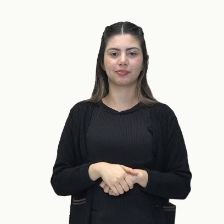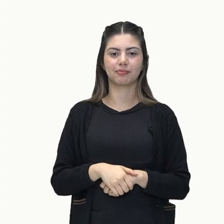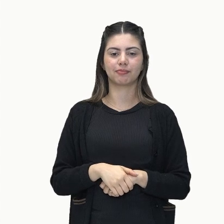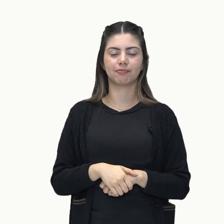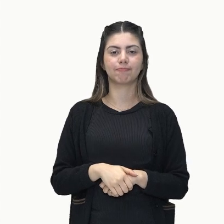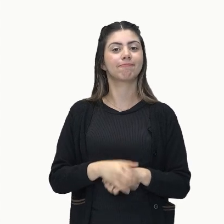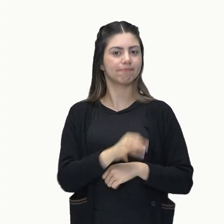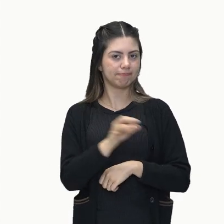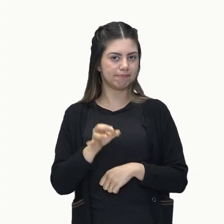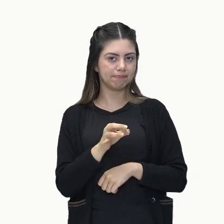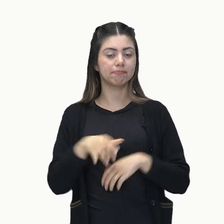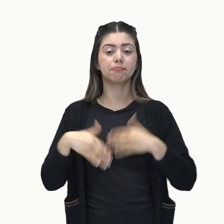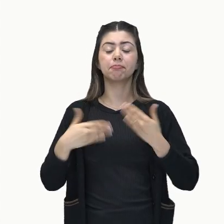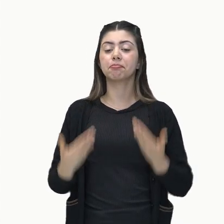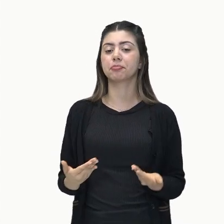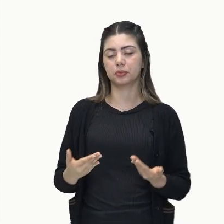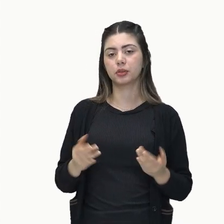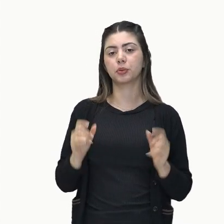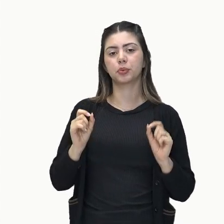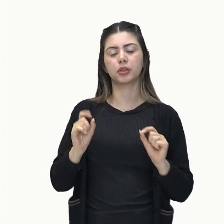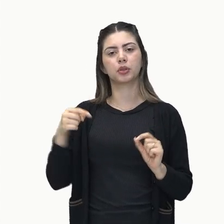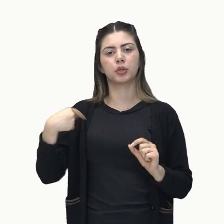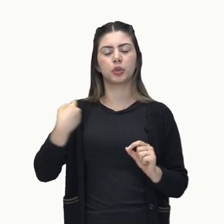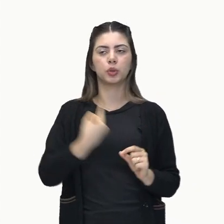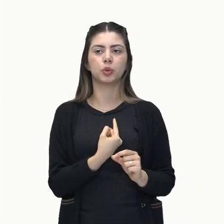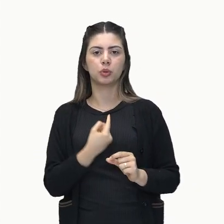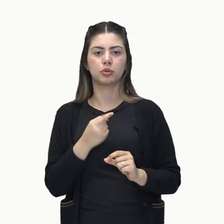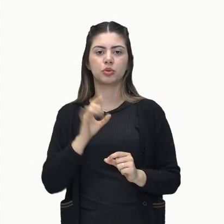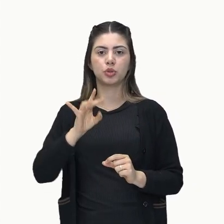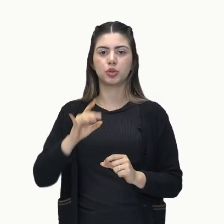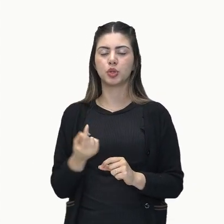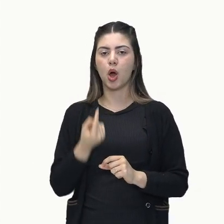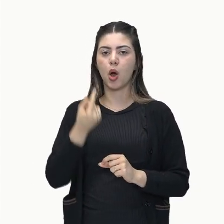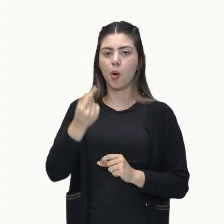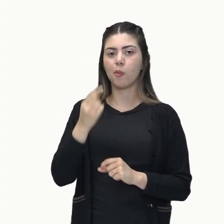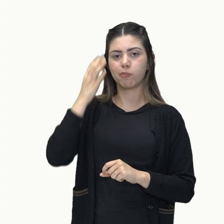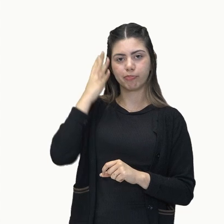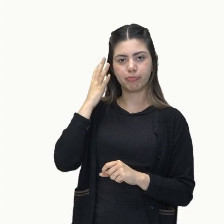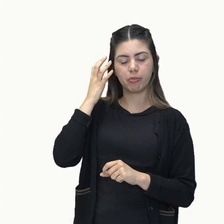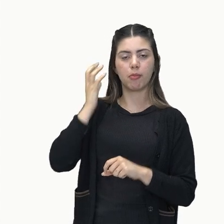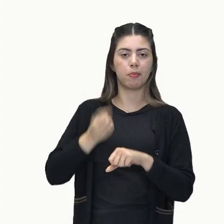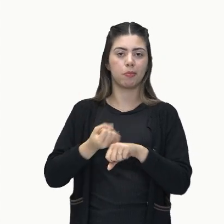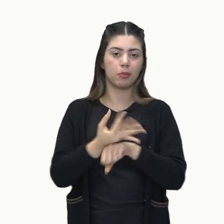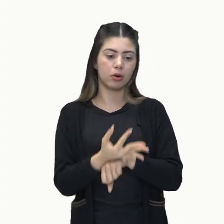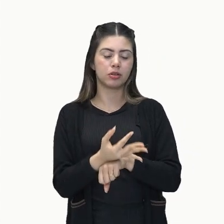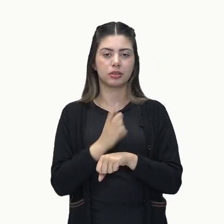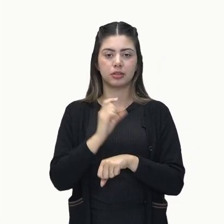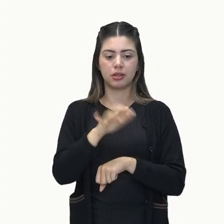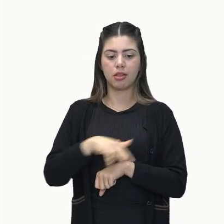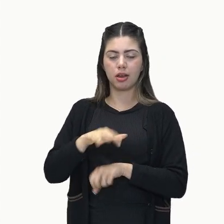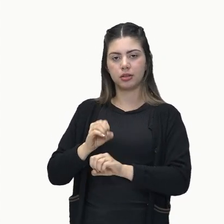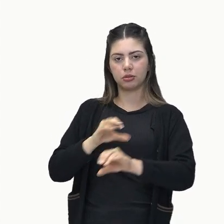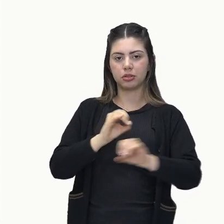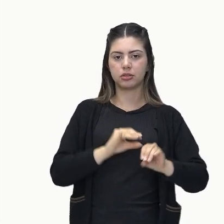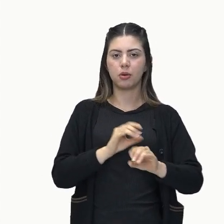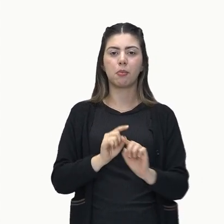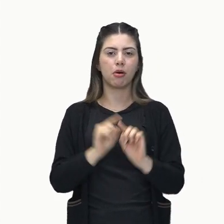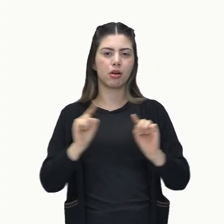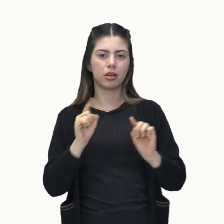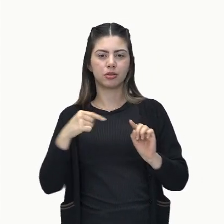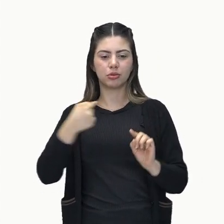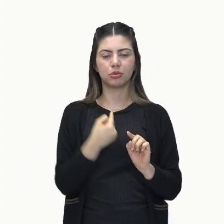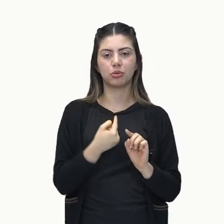ensino-aprendizagem, perfeito? E ao invés da gente trazer um podcast sobre educação, a gente vai falar um pouquinho sobre algumas